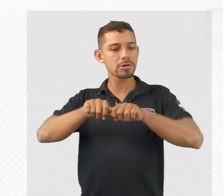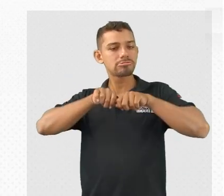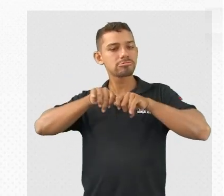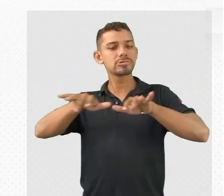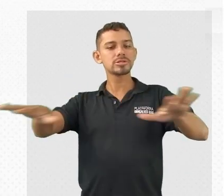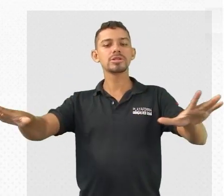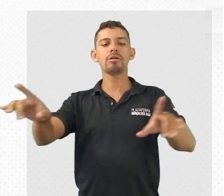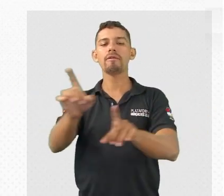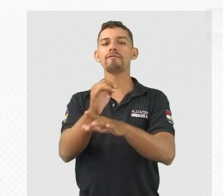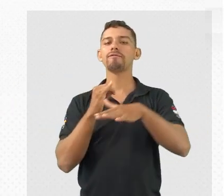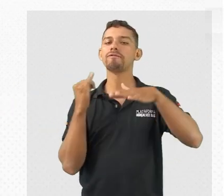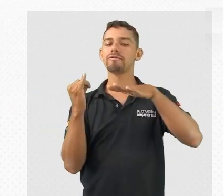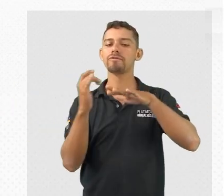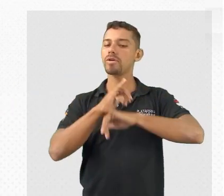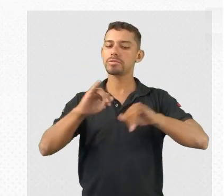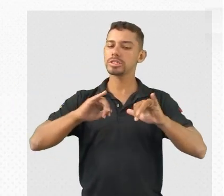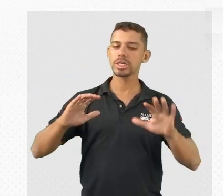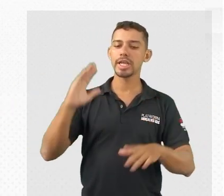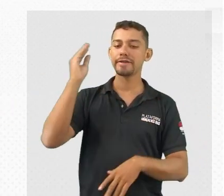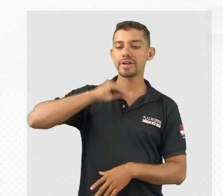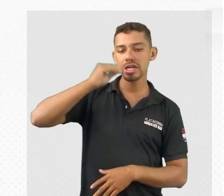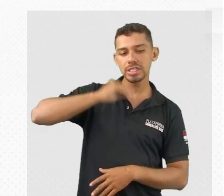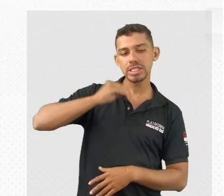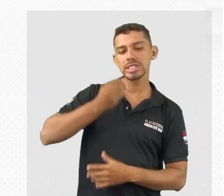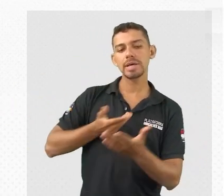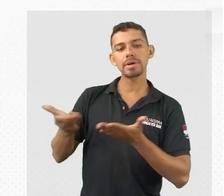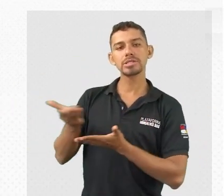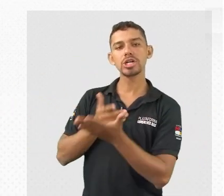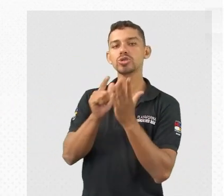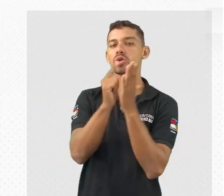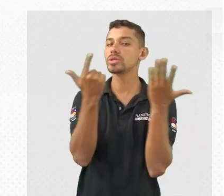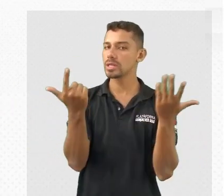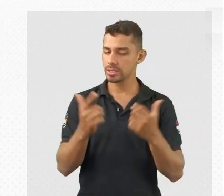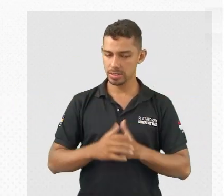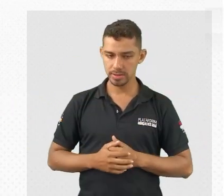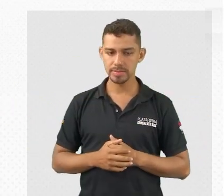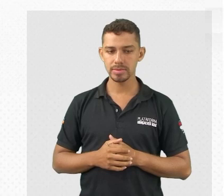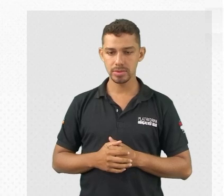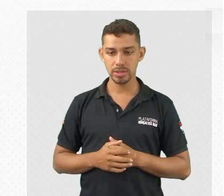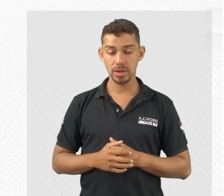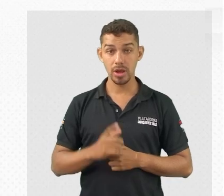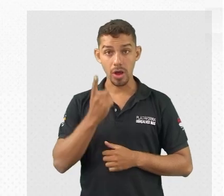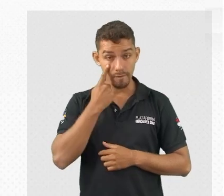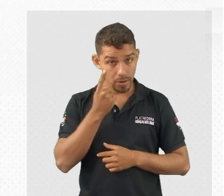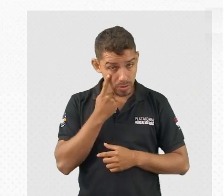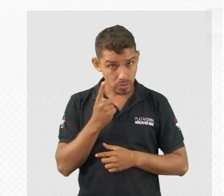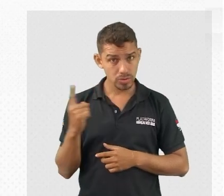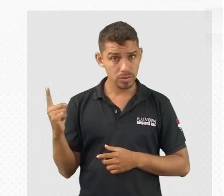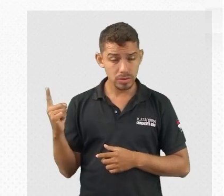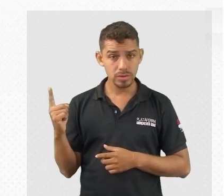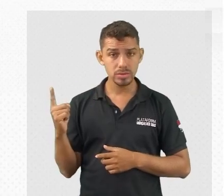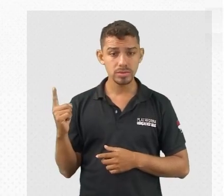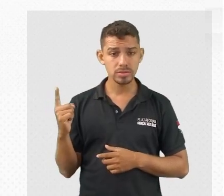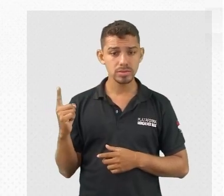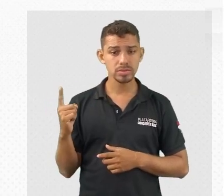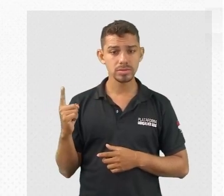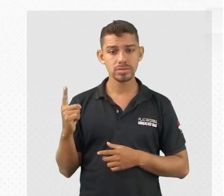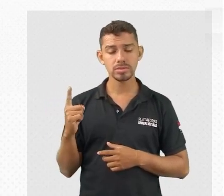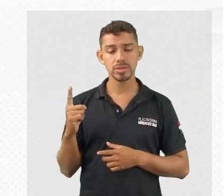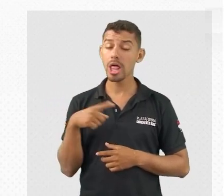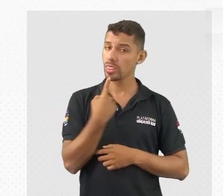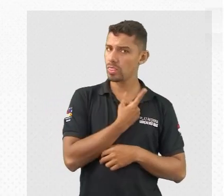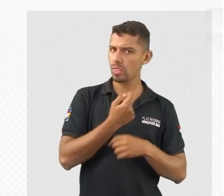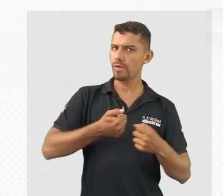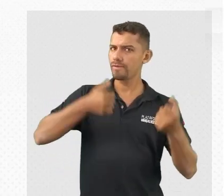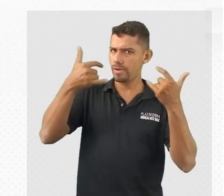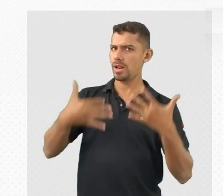de desinformação e o enfraquecimento da mediação jornalística. Então vejam só, a gente